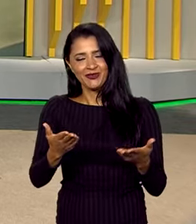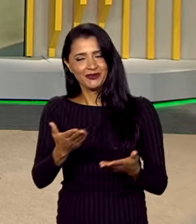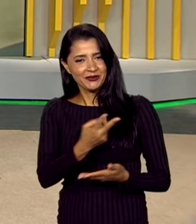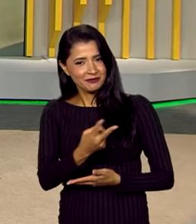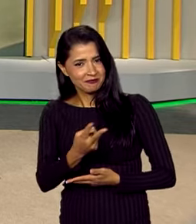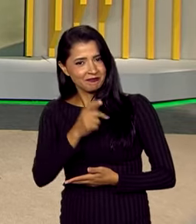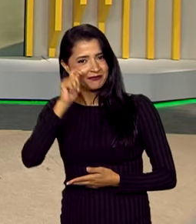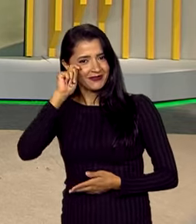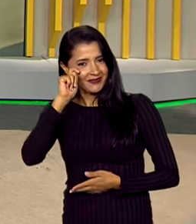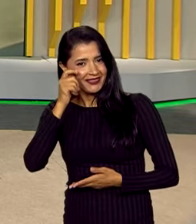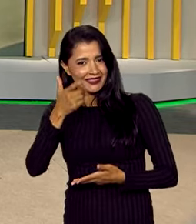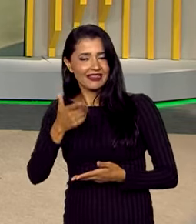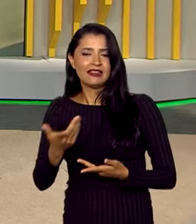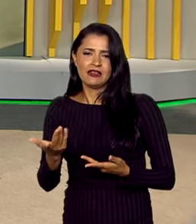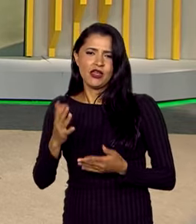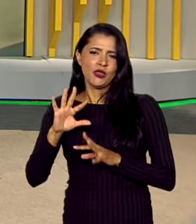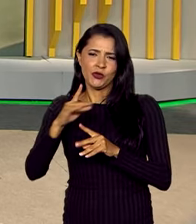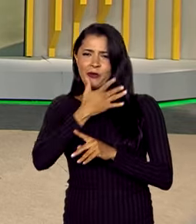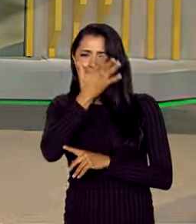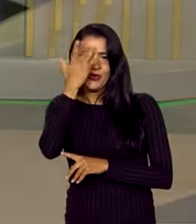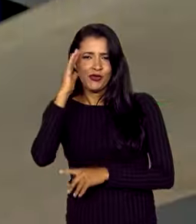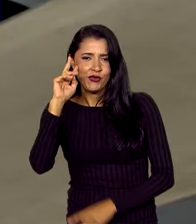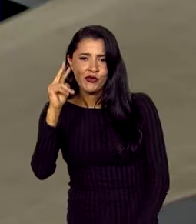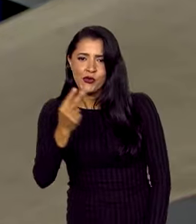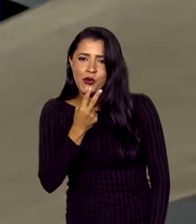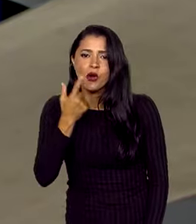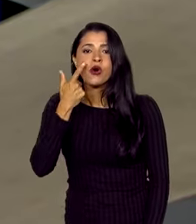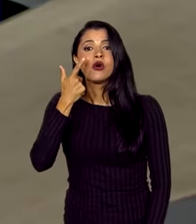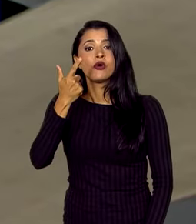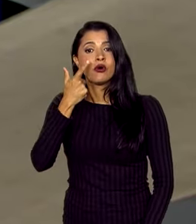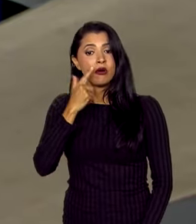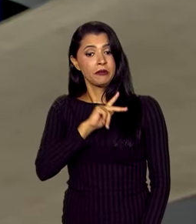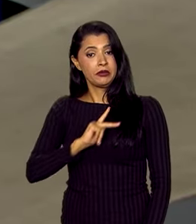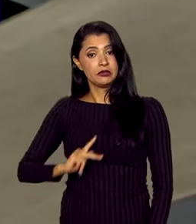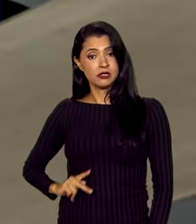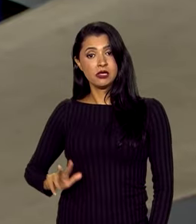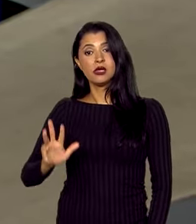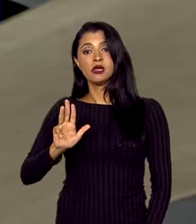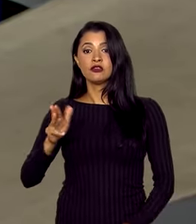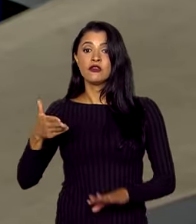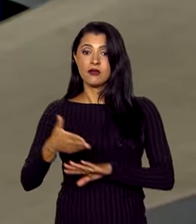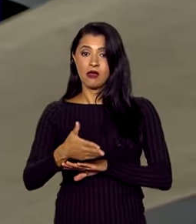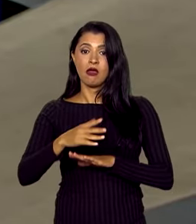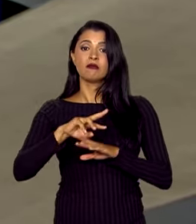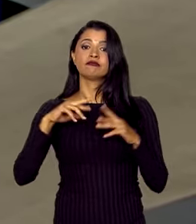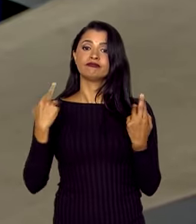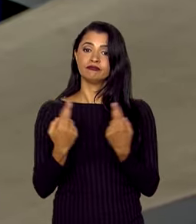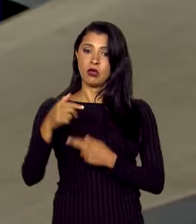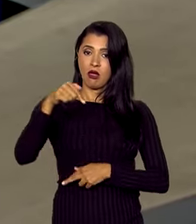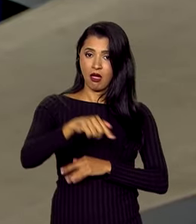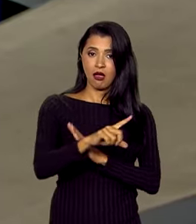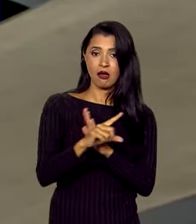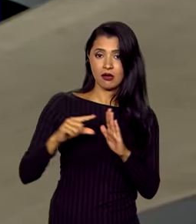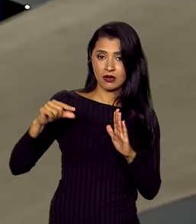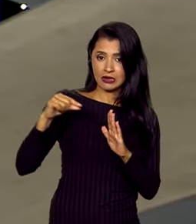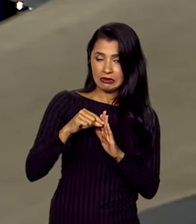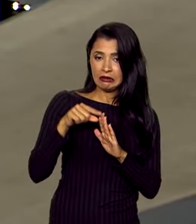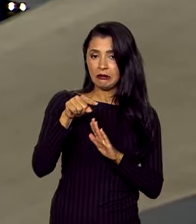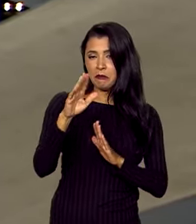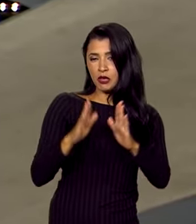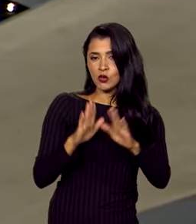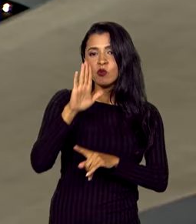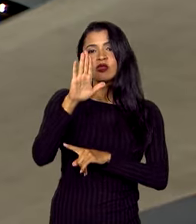Carol, uma boa noite a todos que nos assistem. Olha, o presidente Lula se reuniu aqui no Palácio do Planalto no período